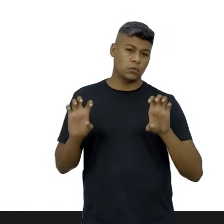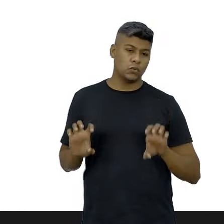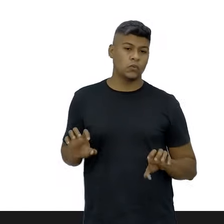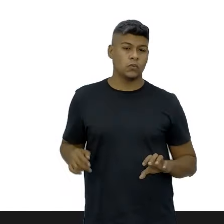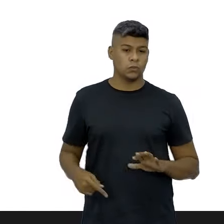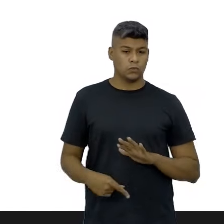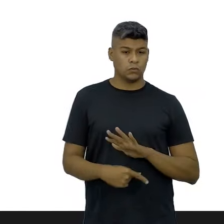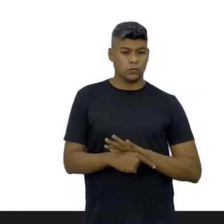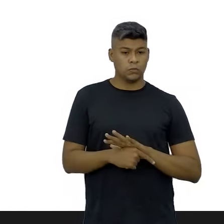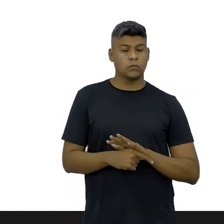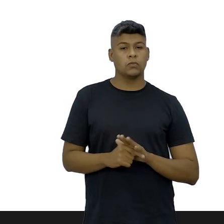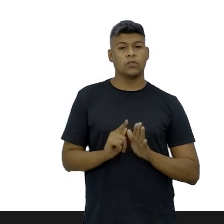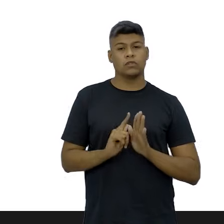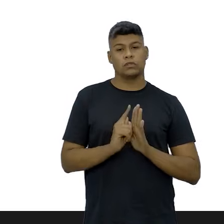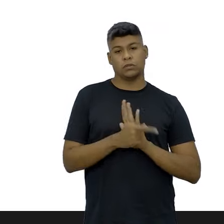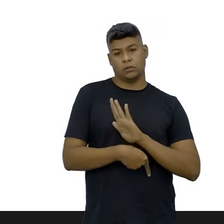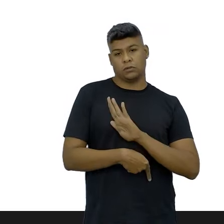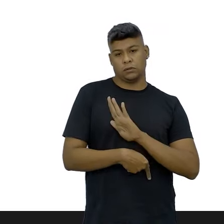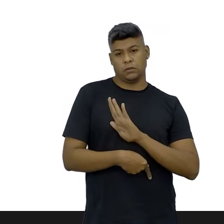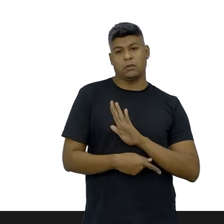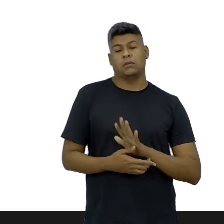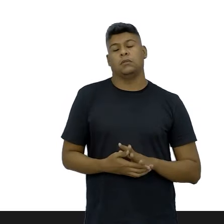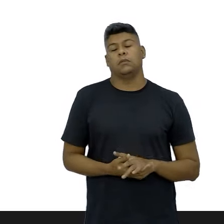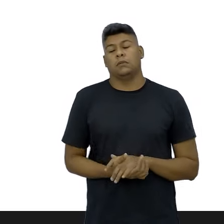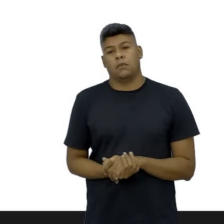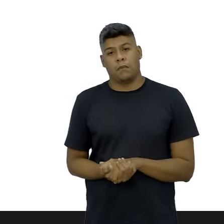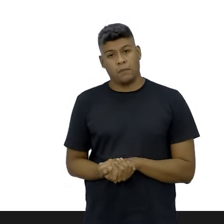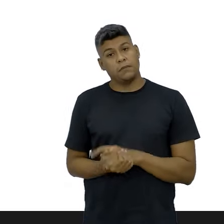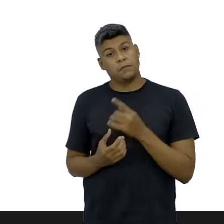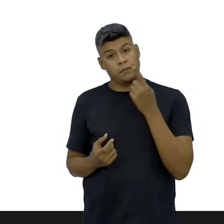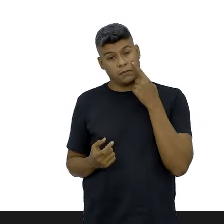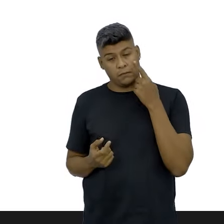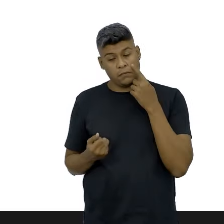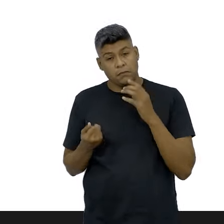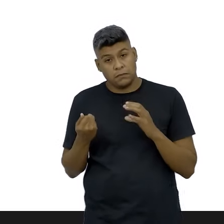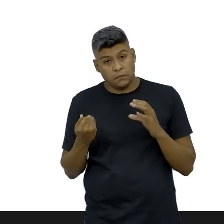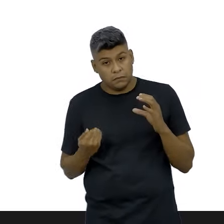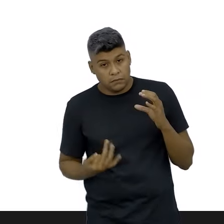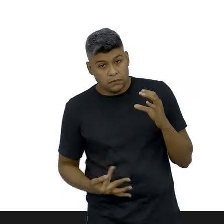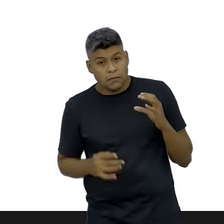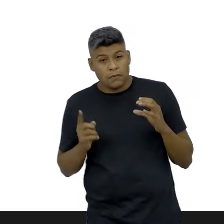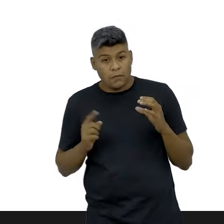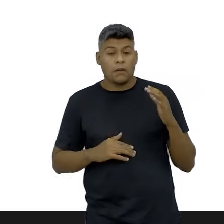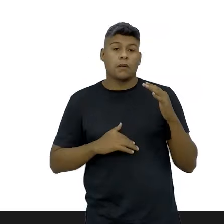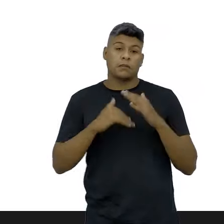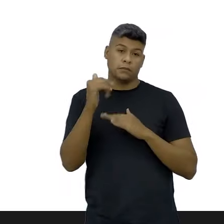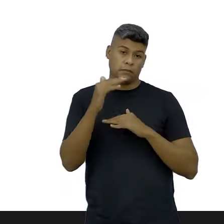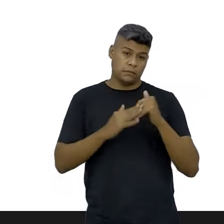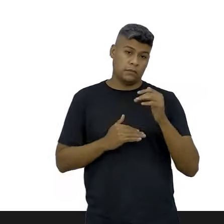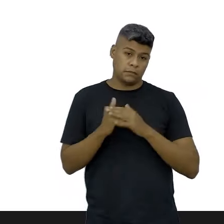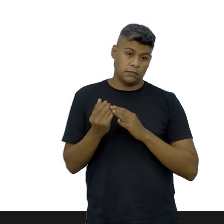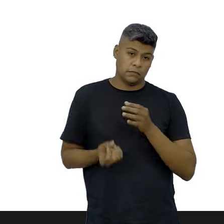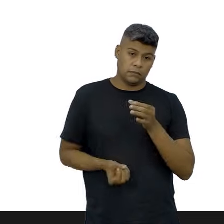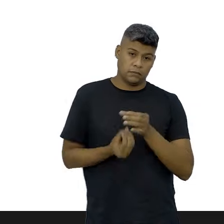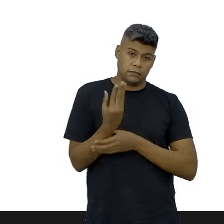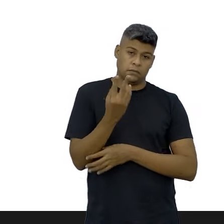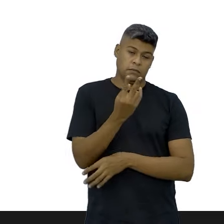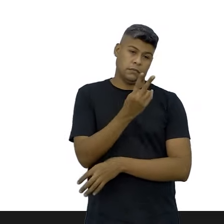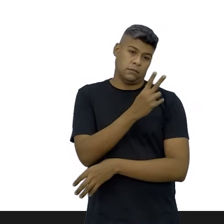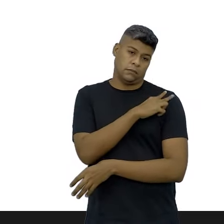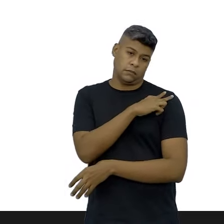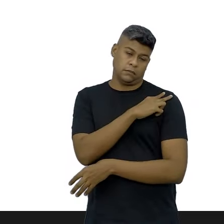composicional e estilo do gênero. Como podem ver aqui, pela descrição, trata-se de uma habilidade originária lá do segundo ano,